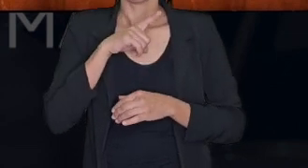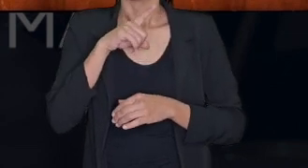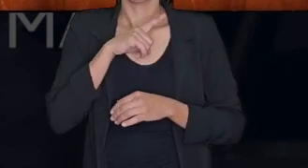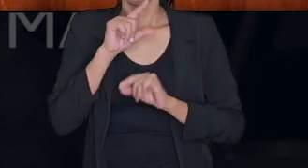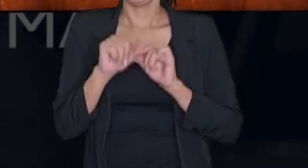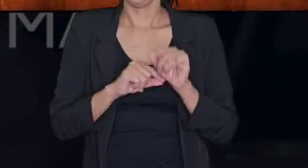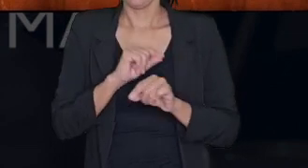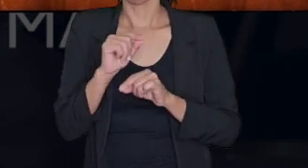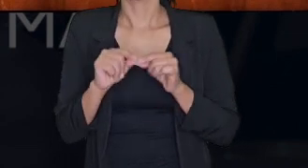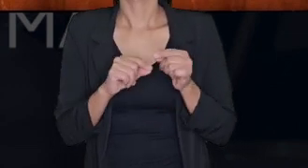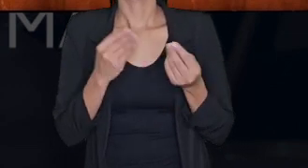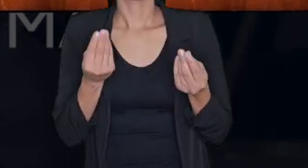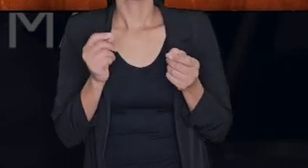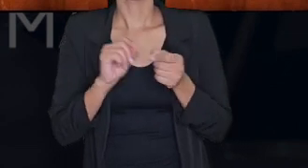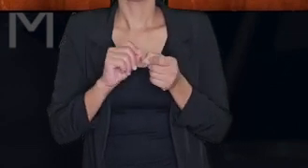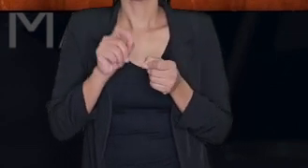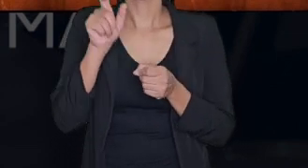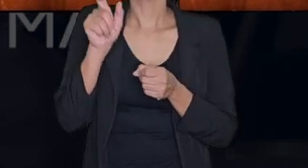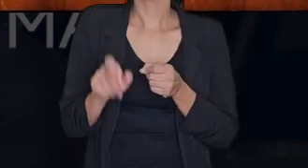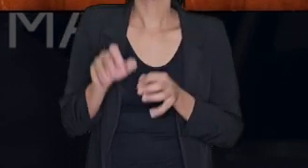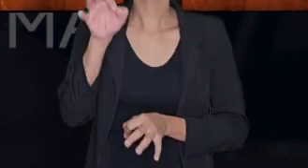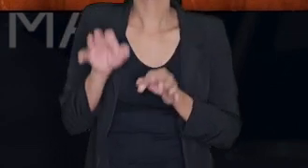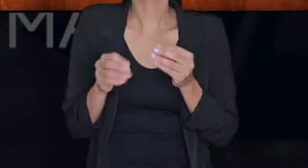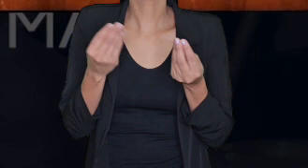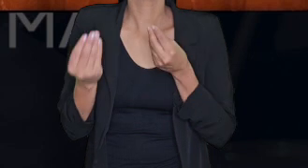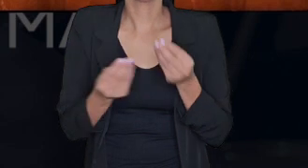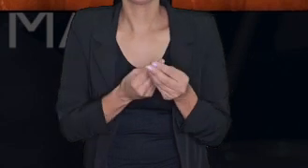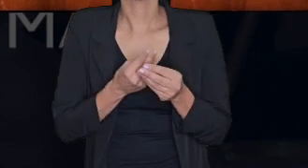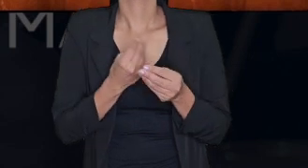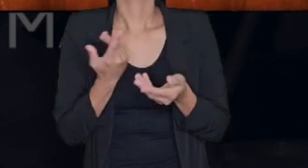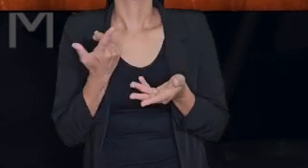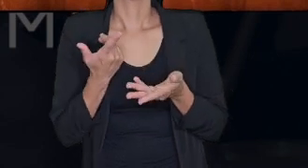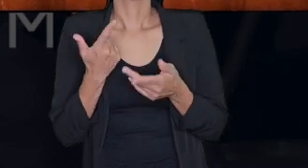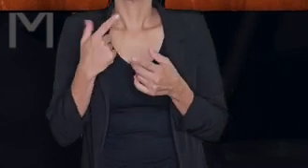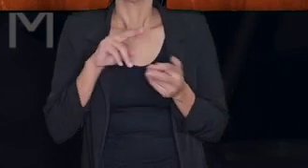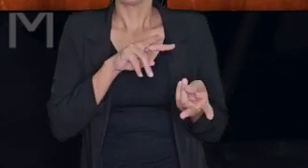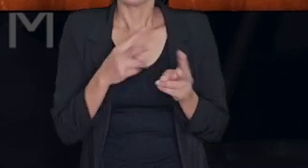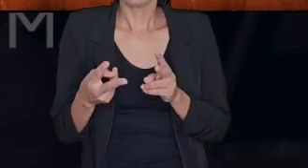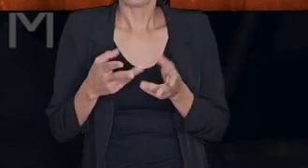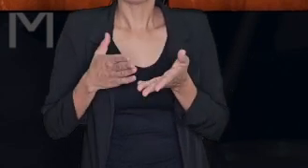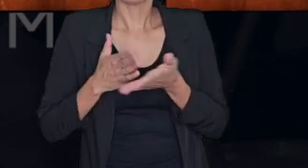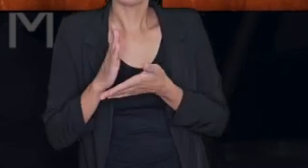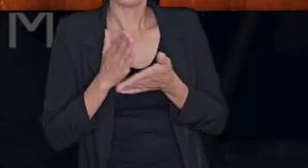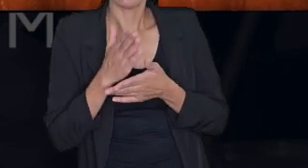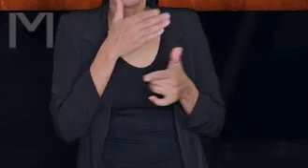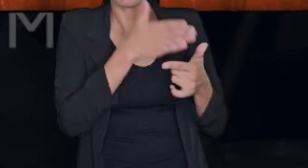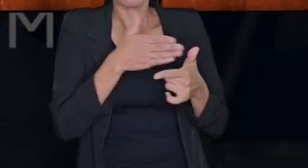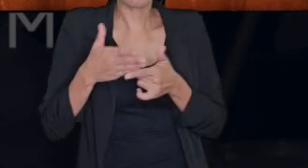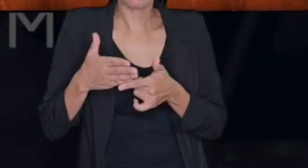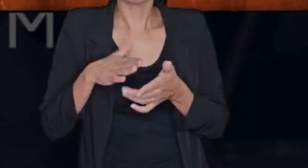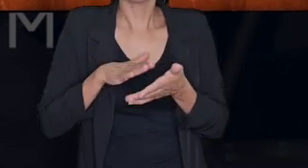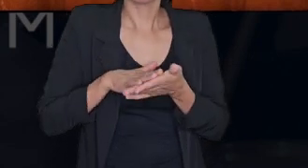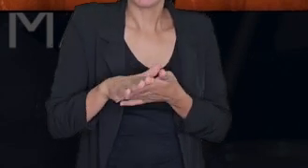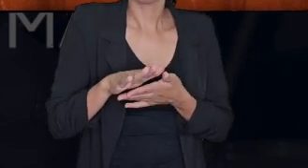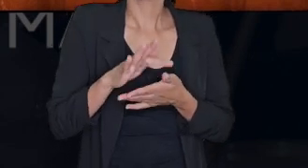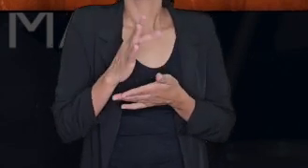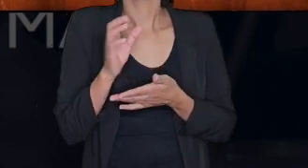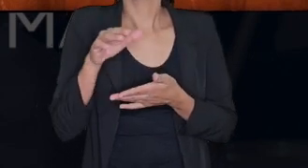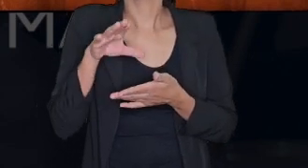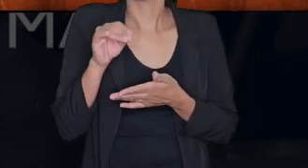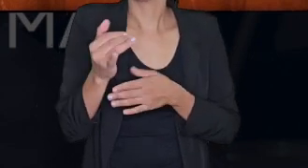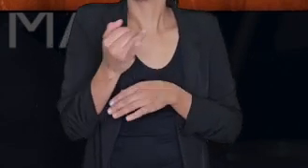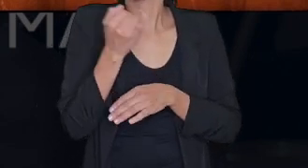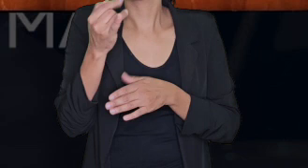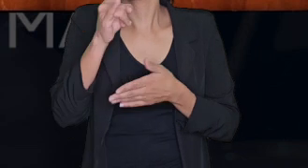No processo civil, arrolamento sumário, o que faz o juiz das sucessões? Tramita tudo, homologa